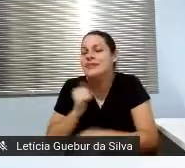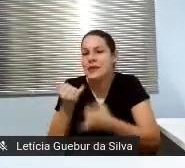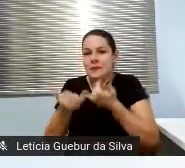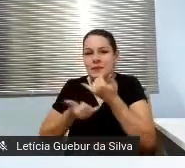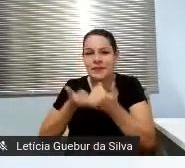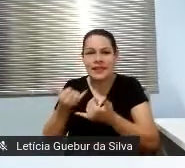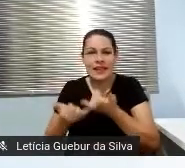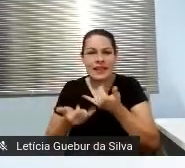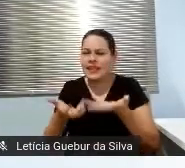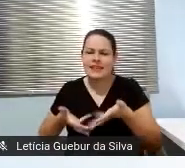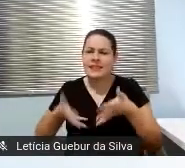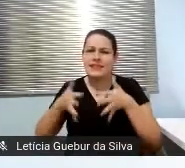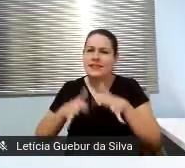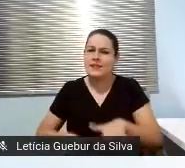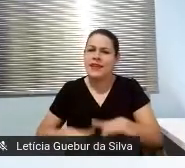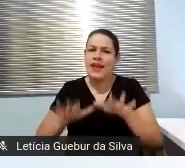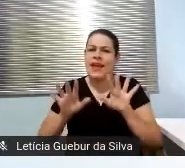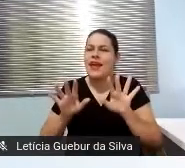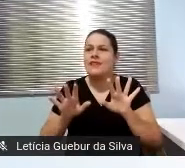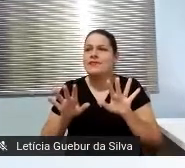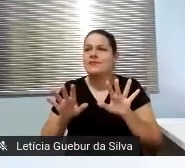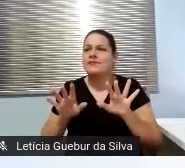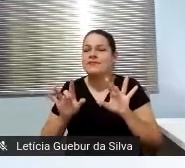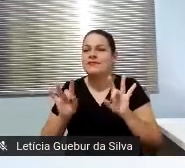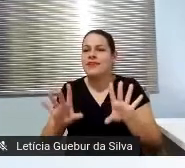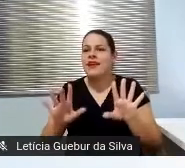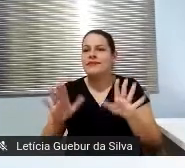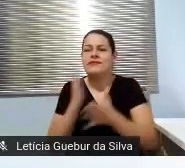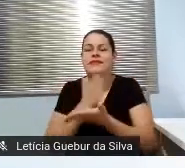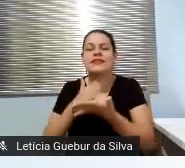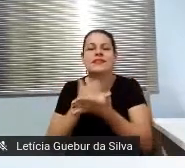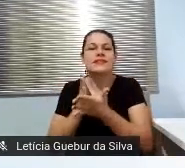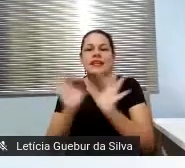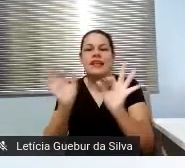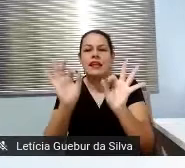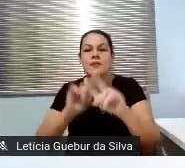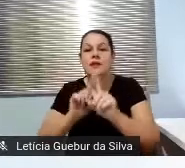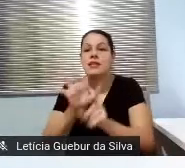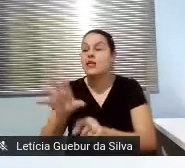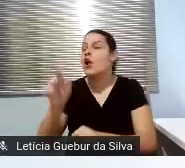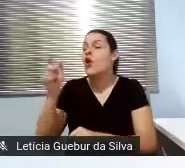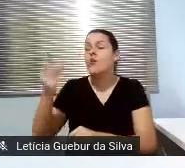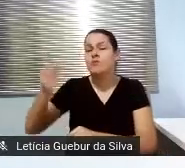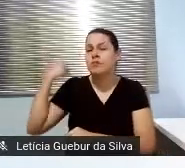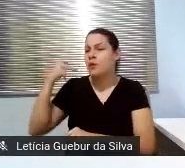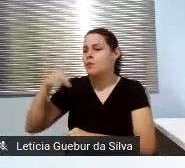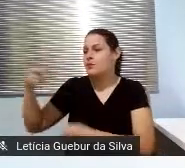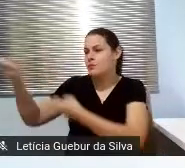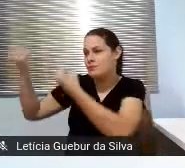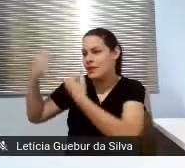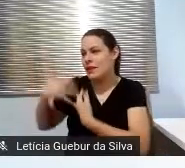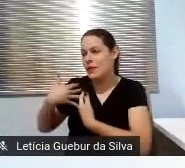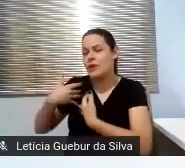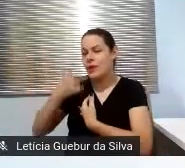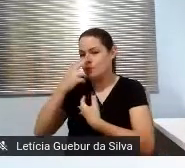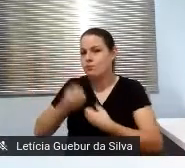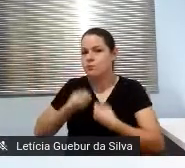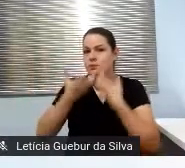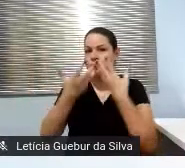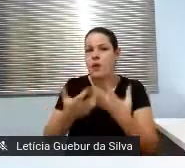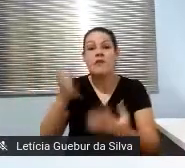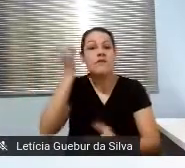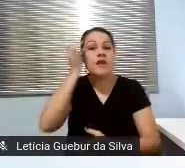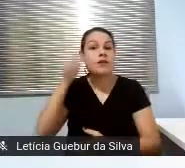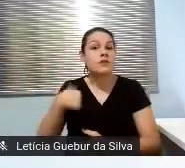sem querer fazer, só para a gente compreender, uma vez um professor meu falou isso, e eu acho que é bem interessante para a gente compreender o que seria o